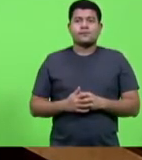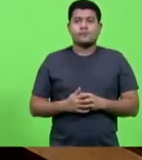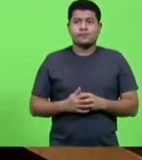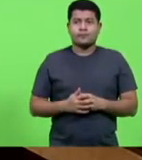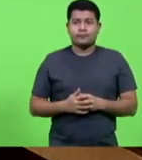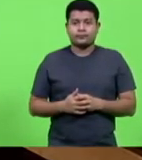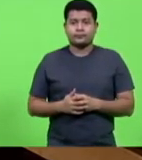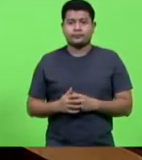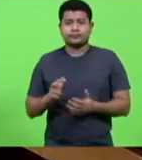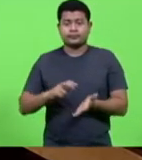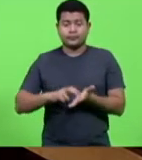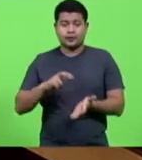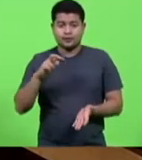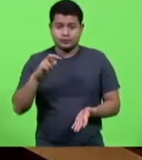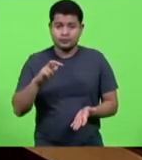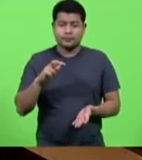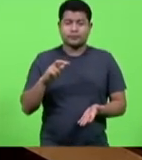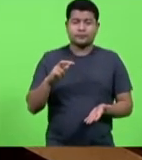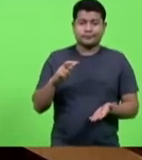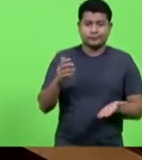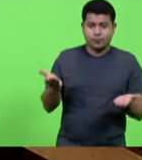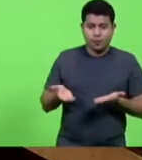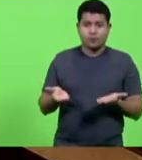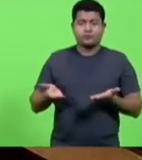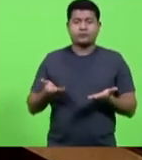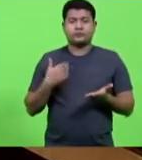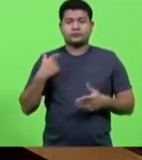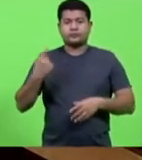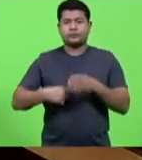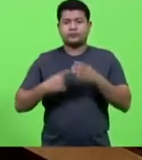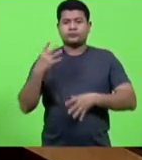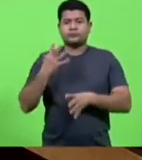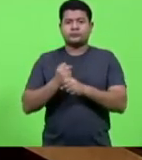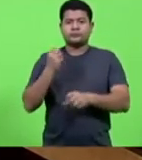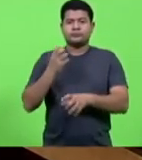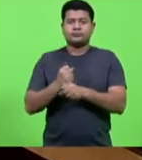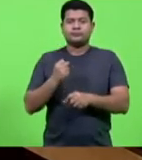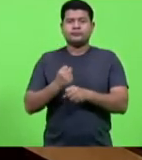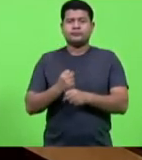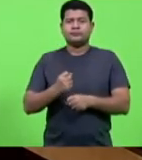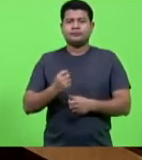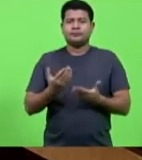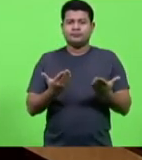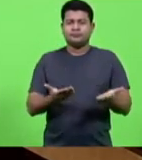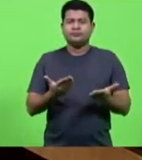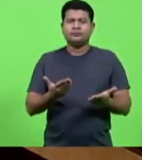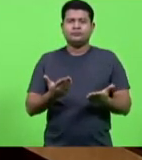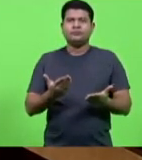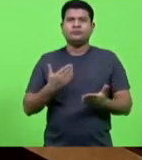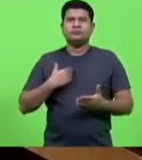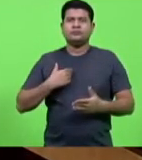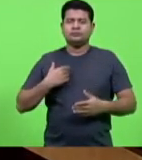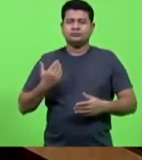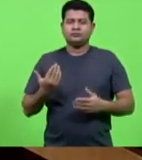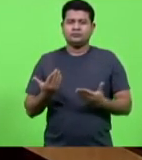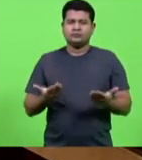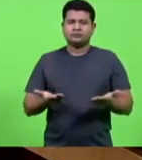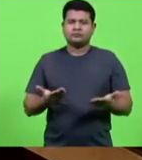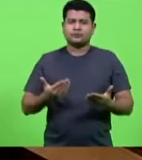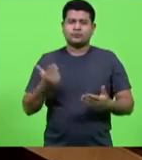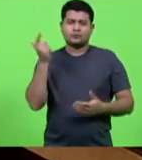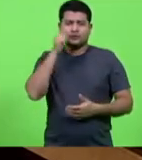desde a manhã de hoje, na Comissão de Finanças, dando prioridade para